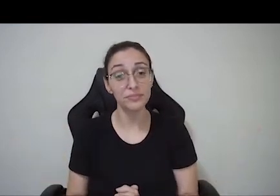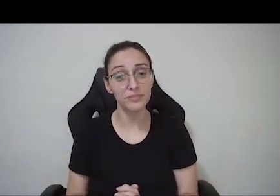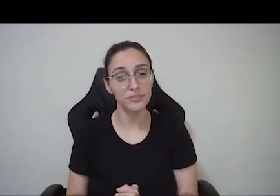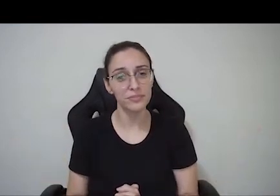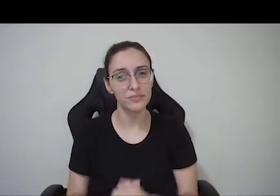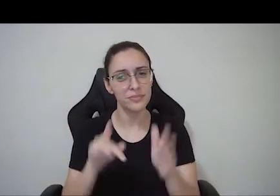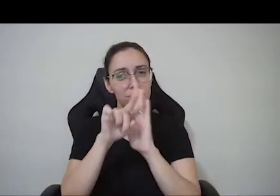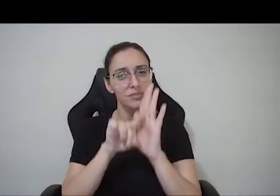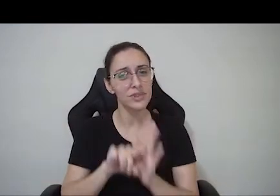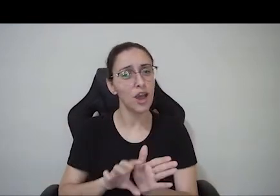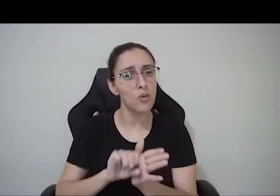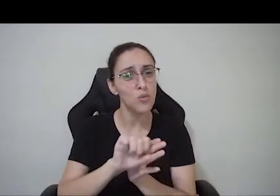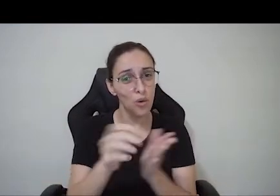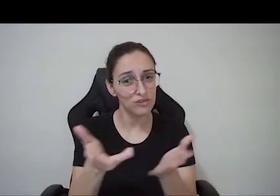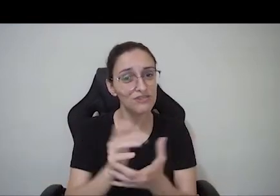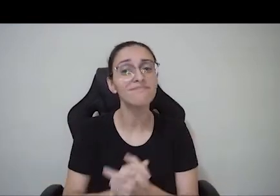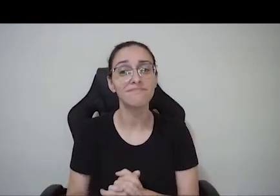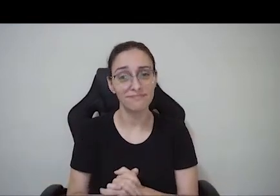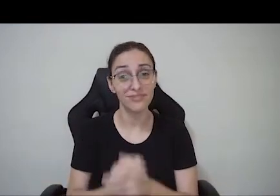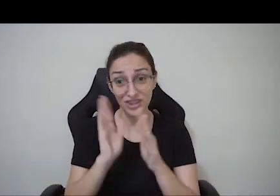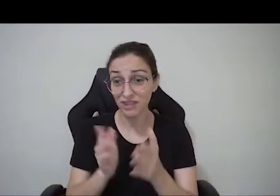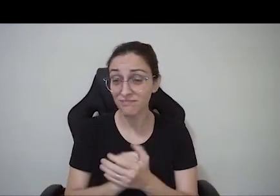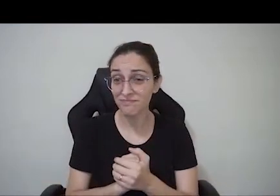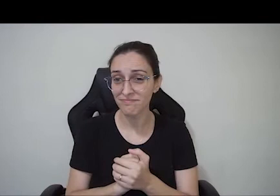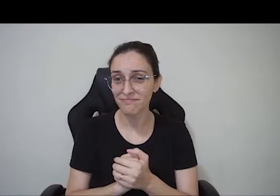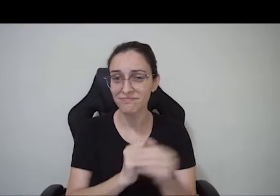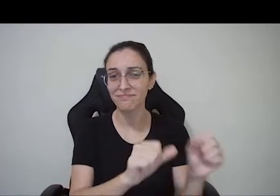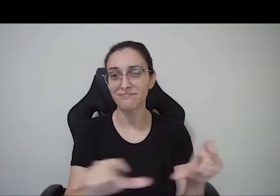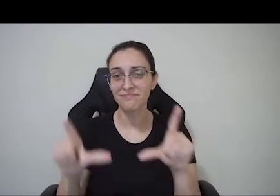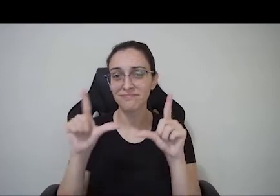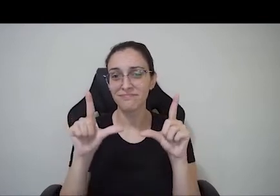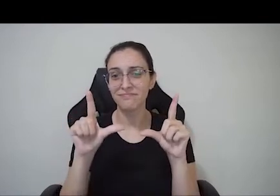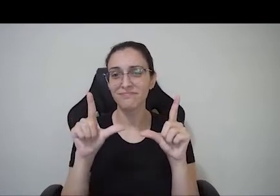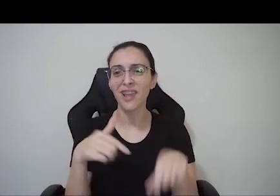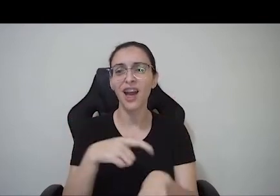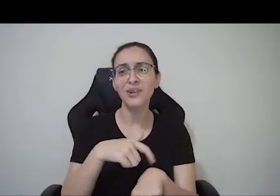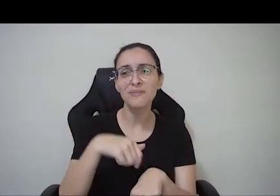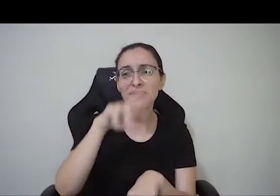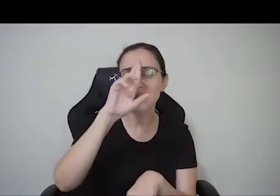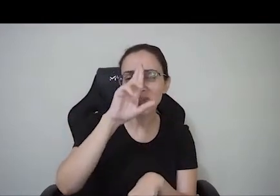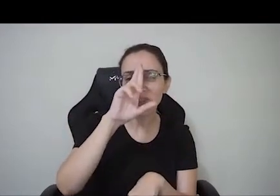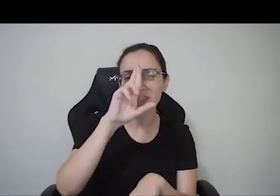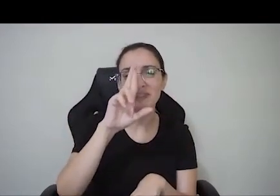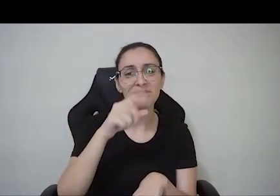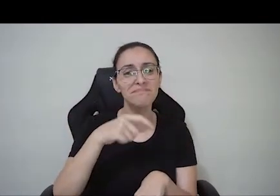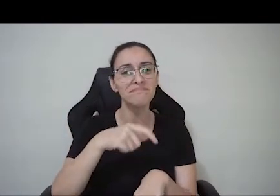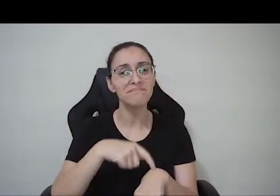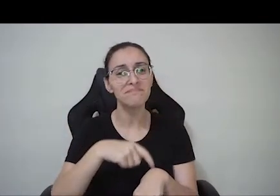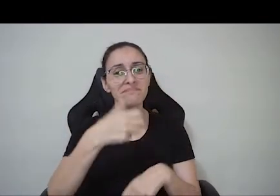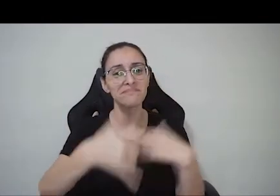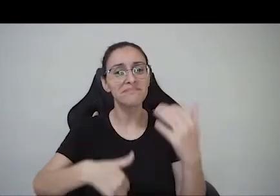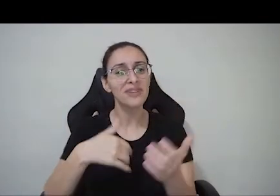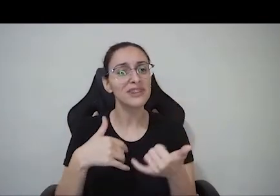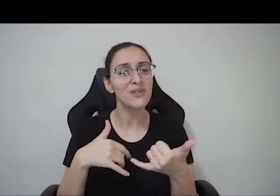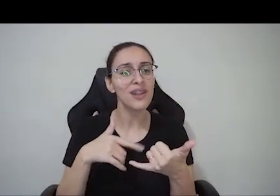Já pesquisou alguma coisa no Google hoje? Vamos abrir um pouco, porque é meio-dia, talvez não tenha visto muito o